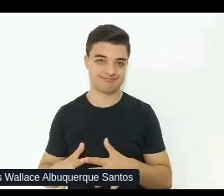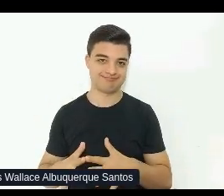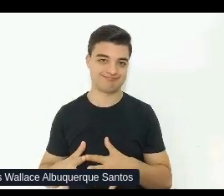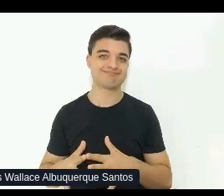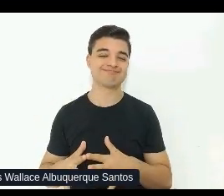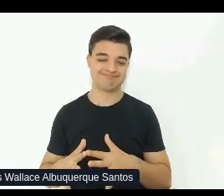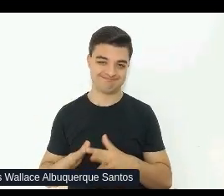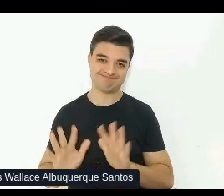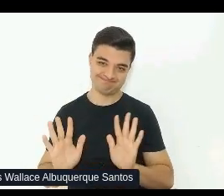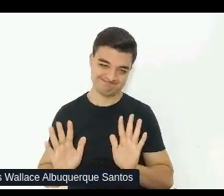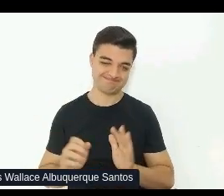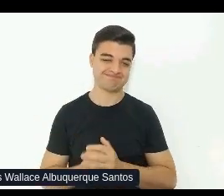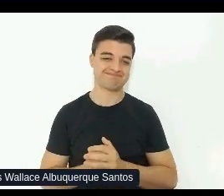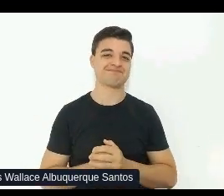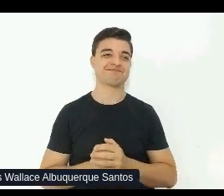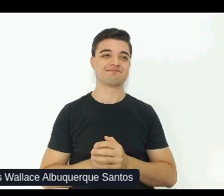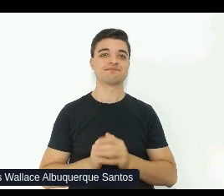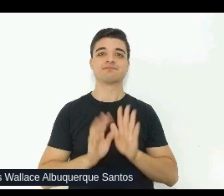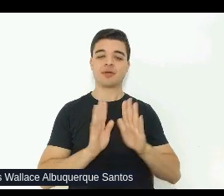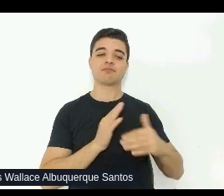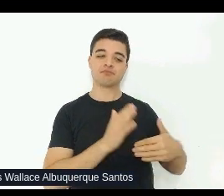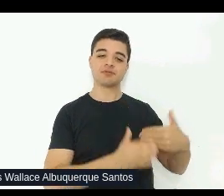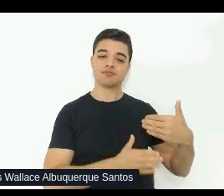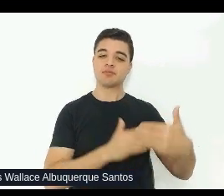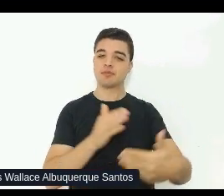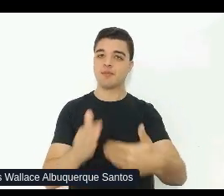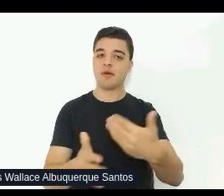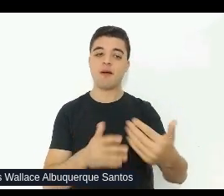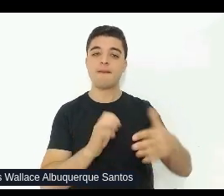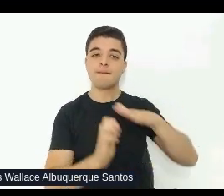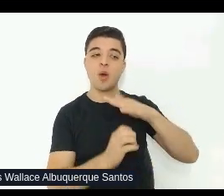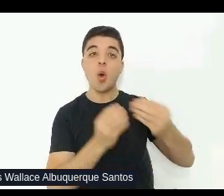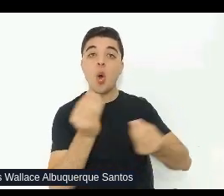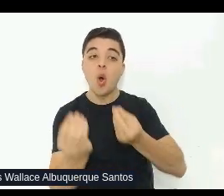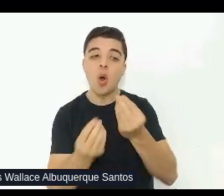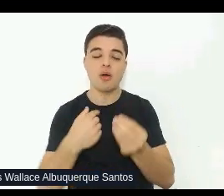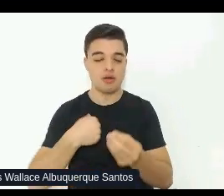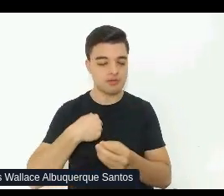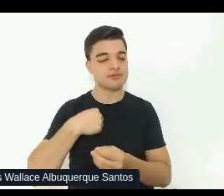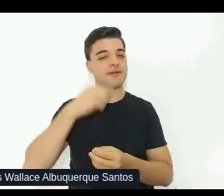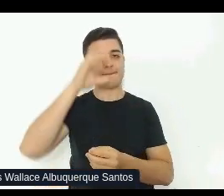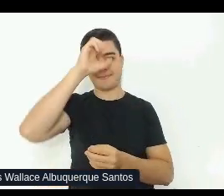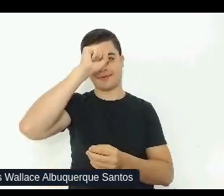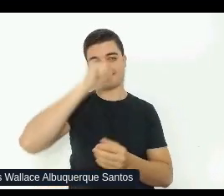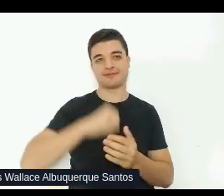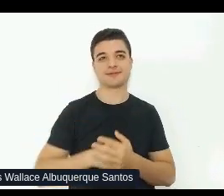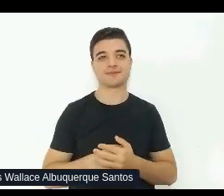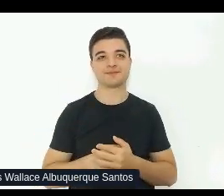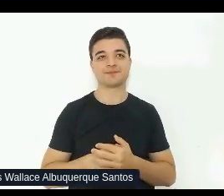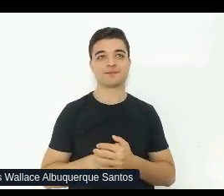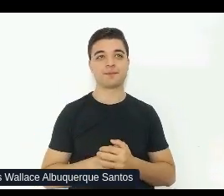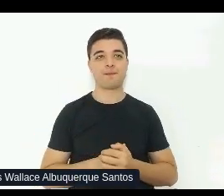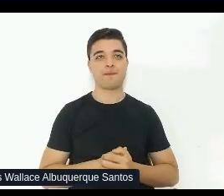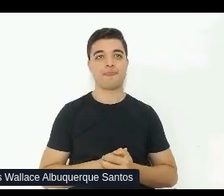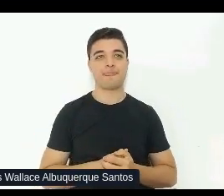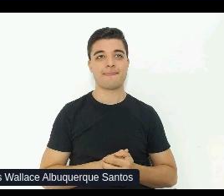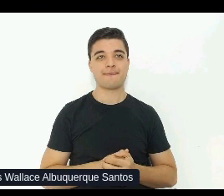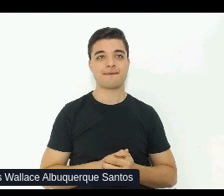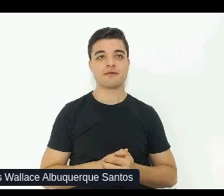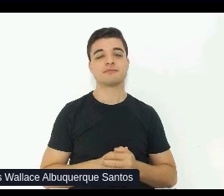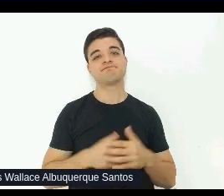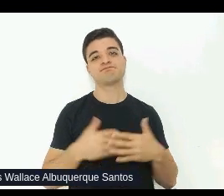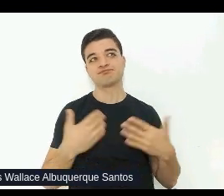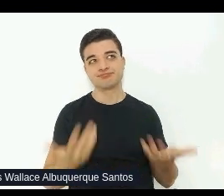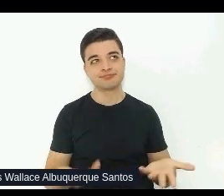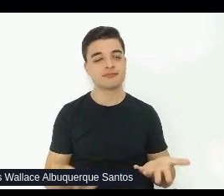todo o processo que passa dentro de uma empresa. E aí, trabalhei muito na parte gráfica, vim ali do gráfico, na parte de